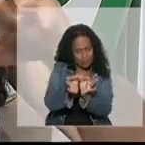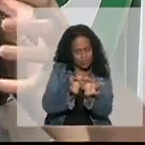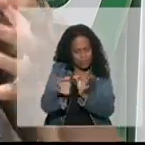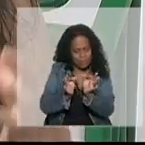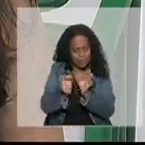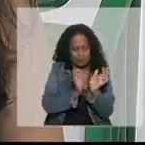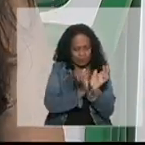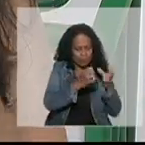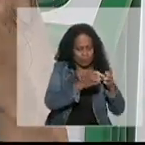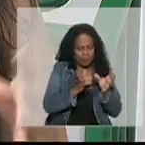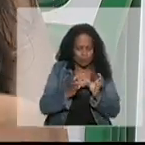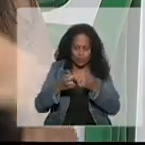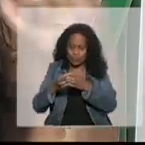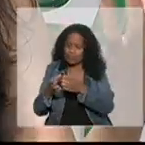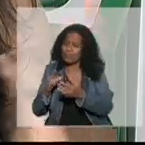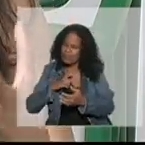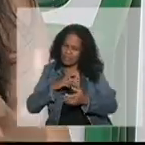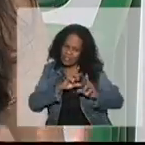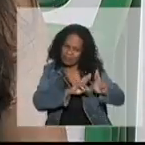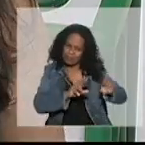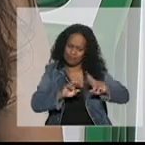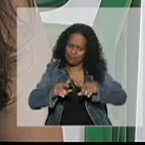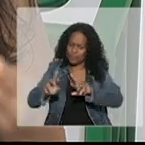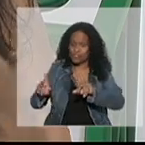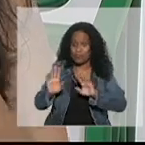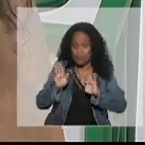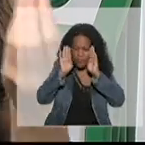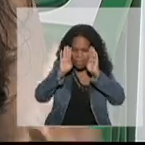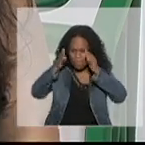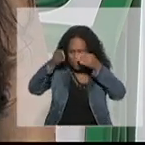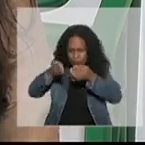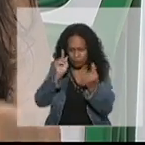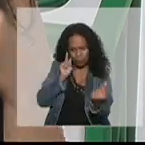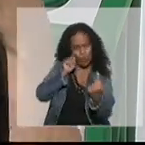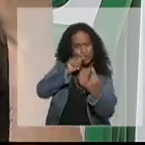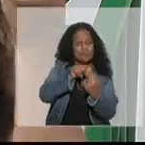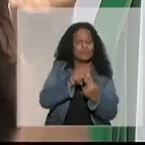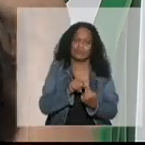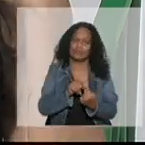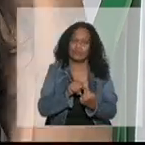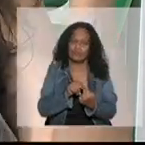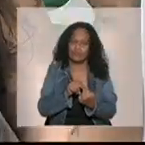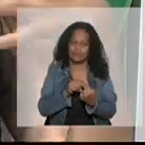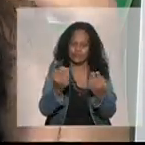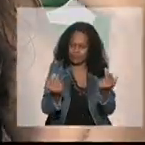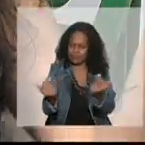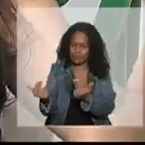da organização, em tribos, eles devem ter as diferenças deles, mas eles têm um norte em comum, que é a preservação